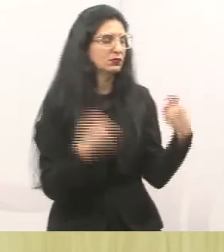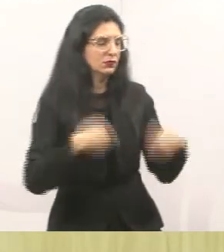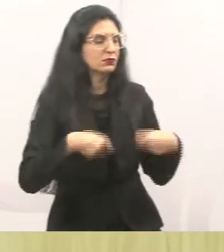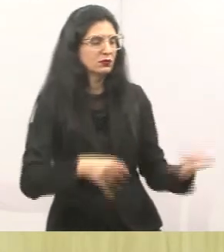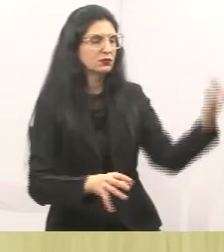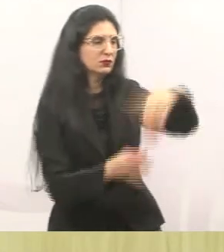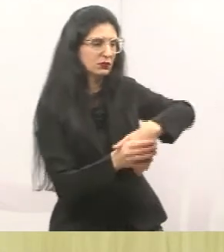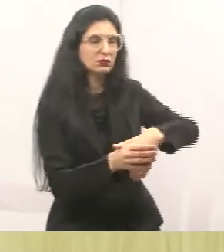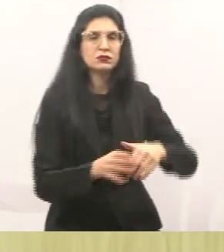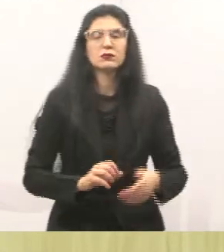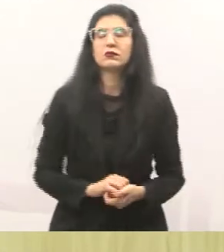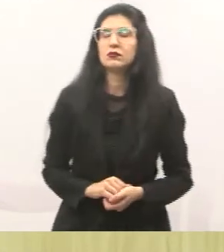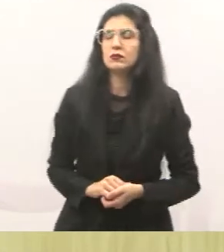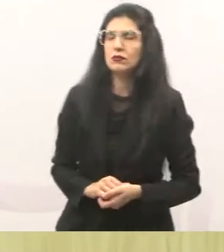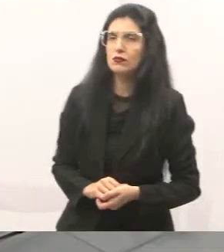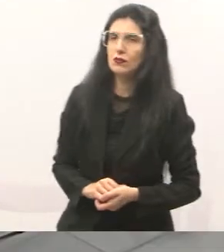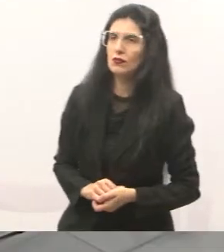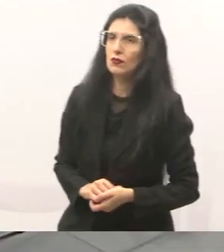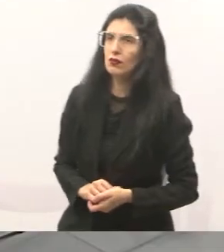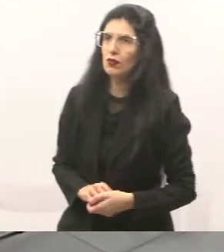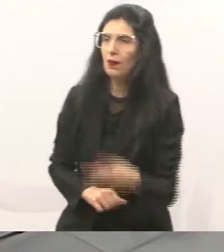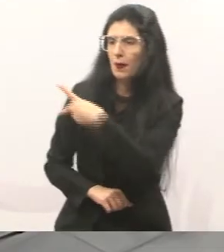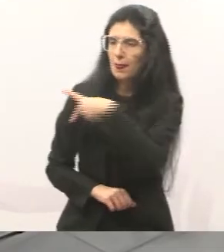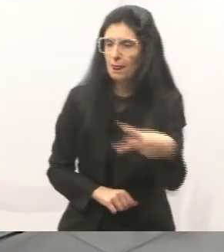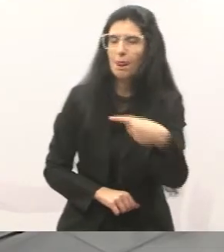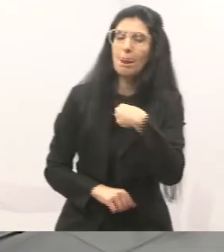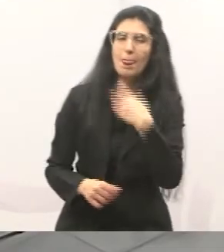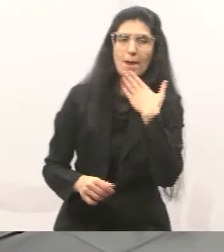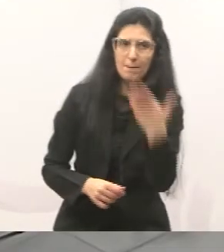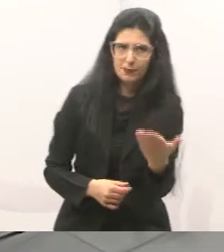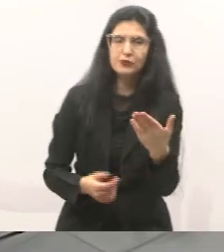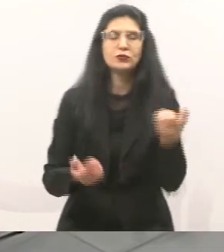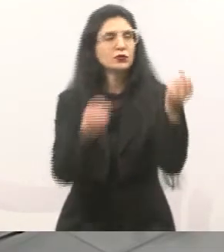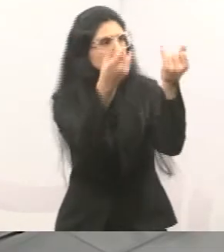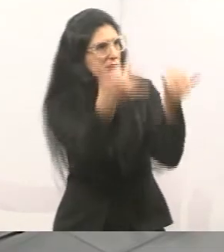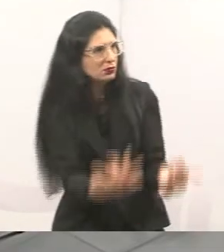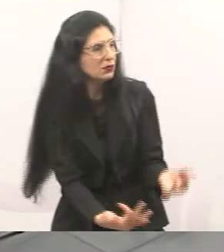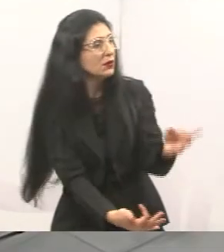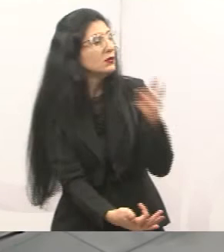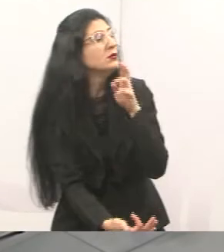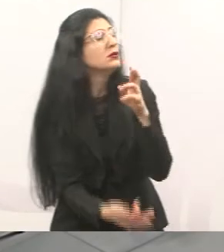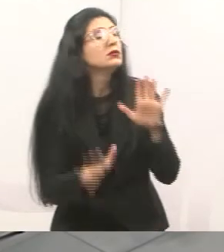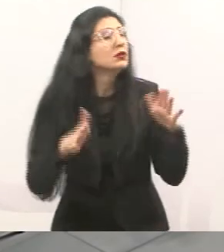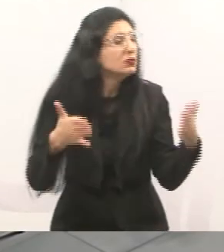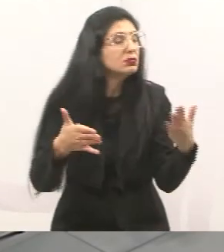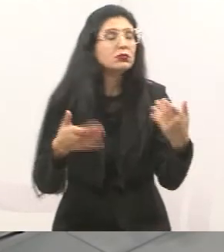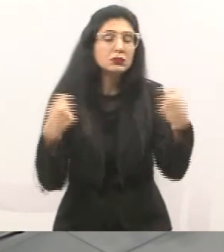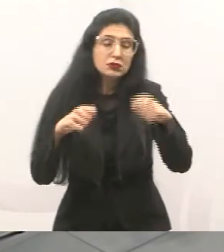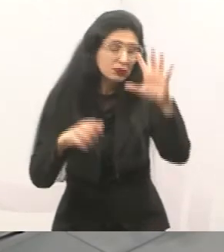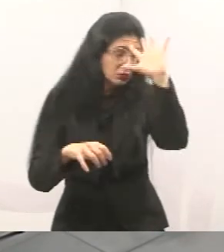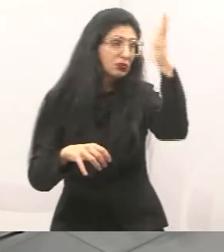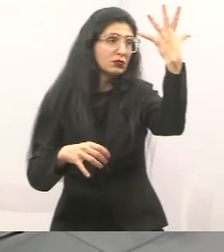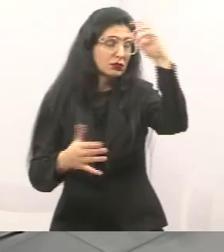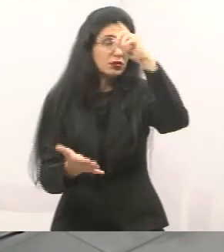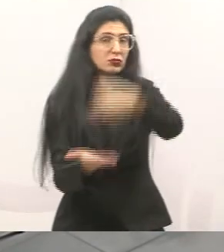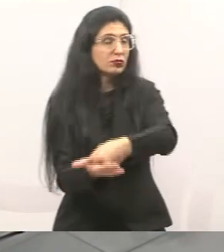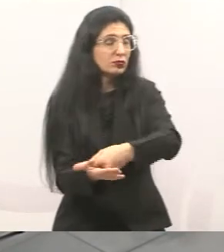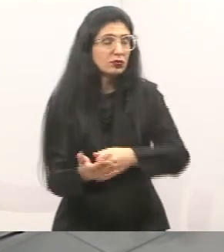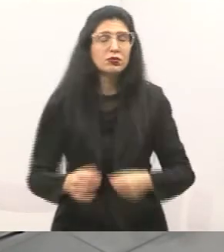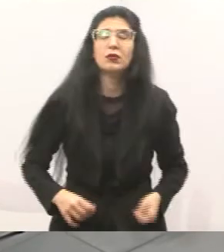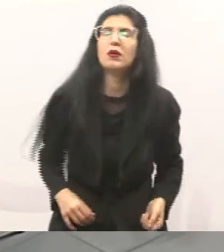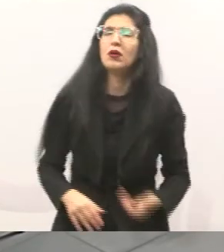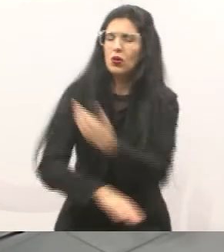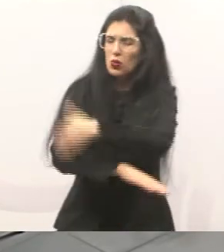votação. Senhor presidente, eu fiz esse requerimento a pedido ali da população da rua Rui Barbosa. A